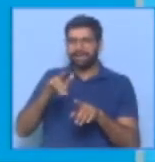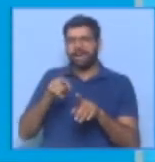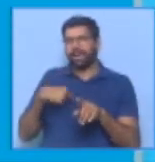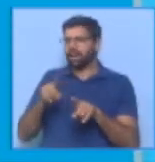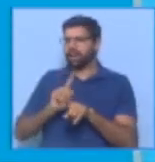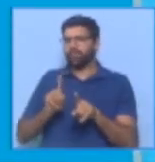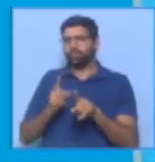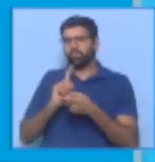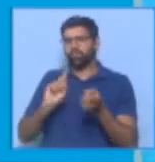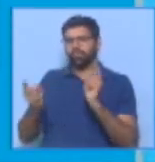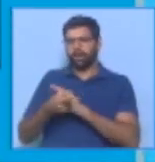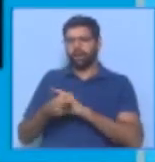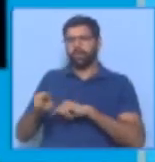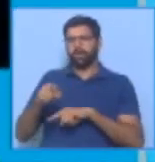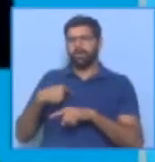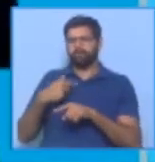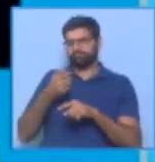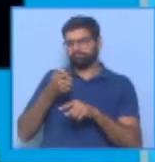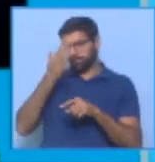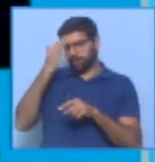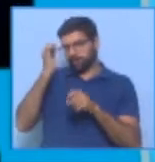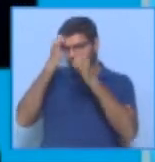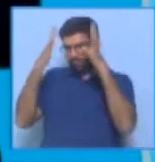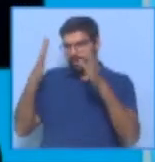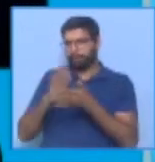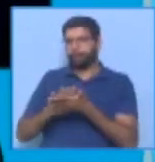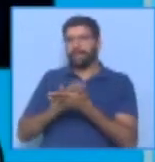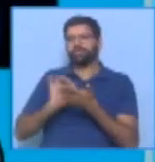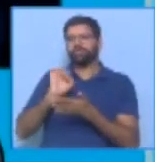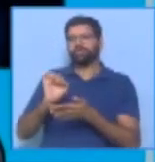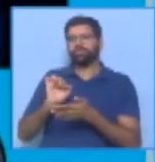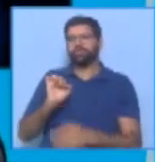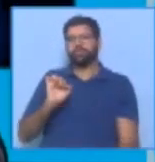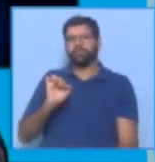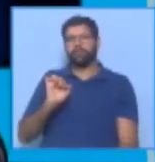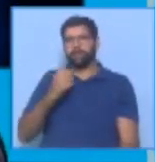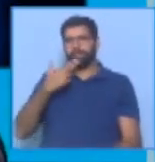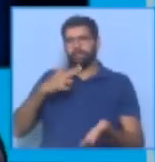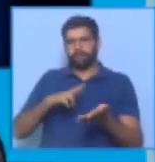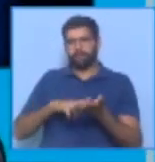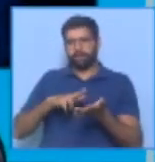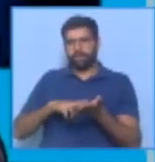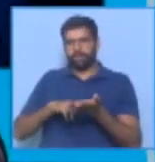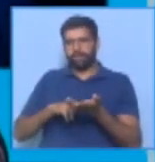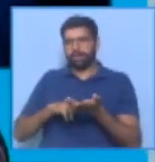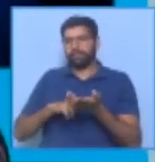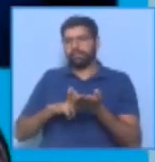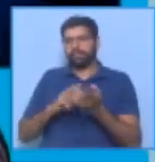Um dos problemas básicos de uma ideologia é justamente que tem sempre uma relação com a realidade muito